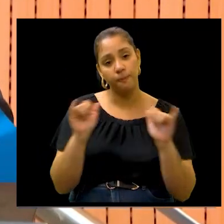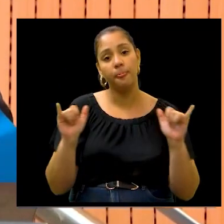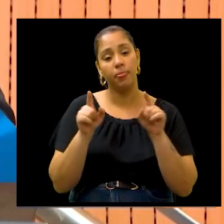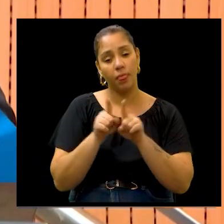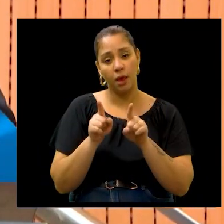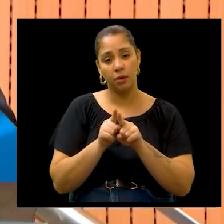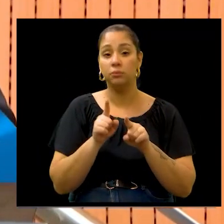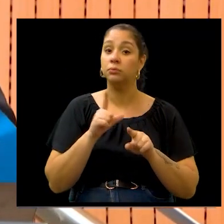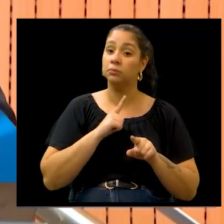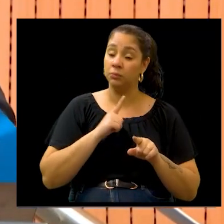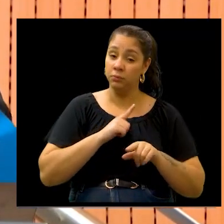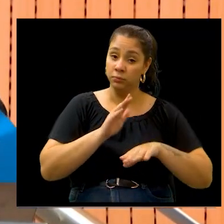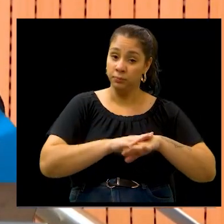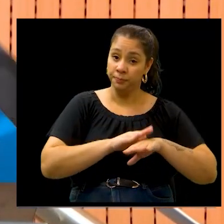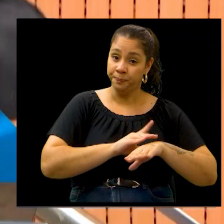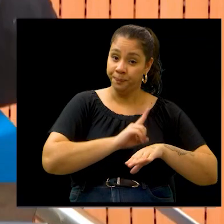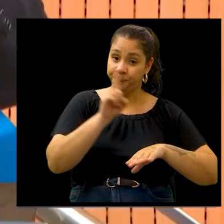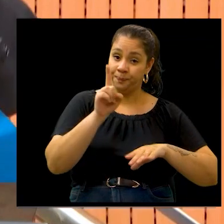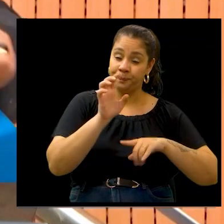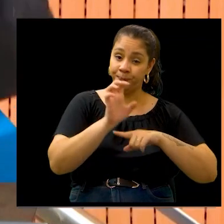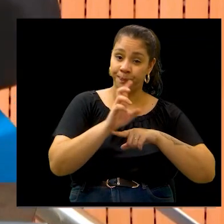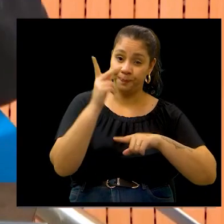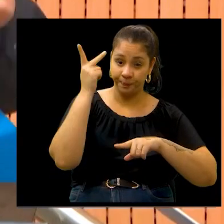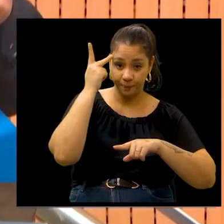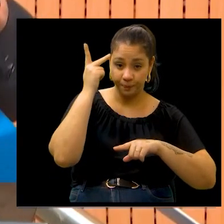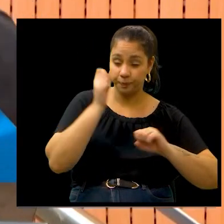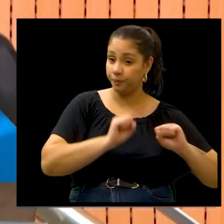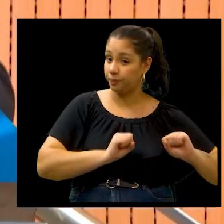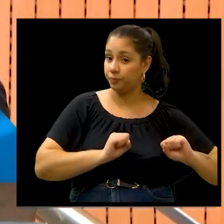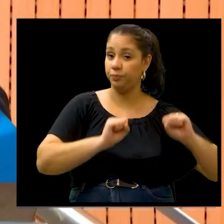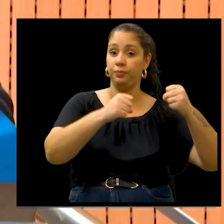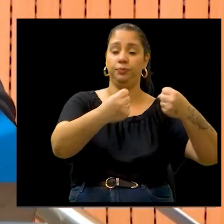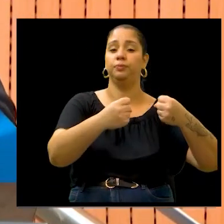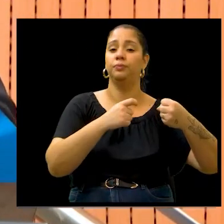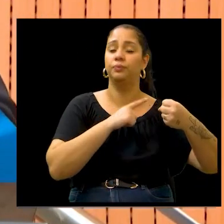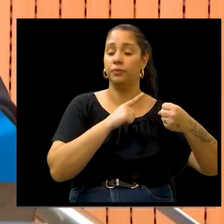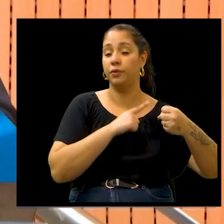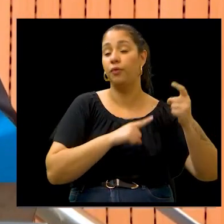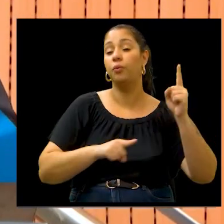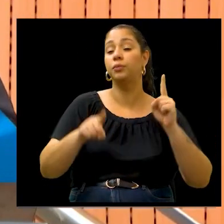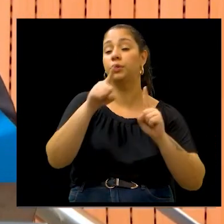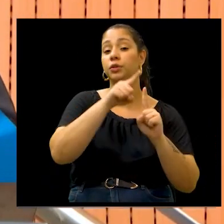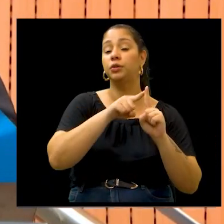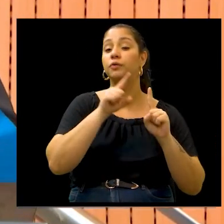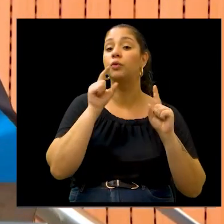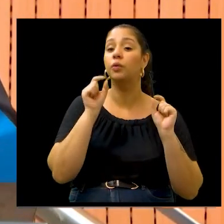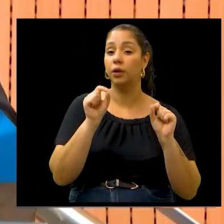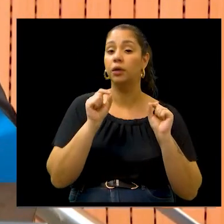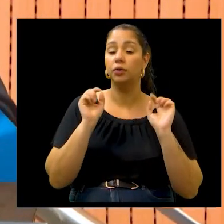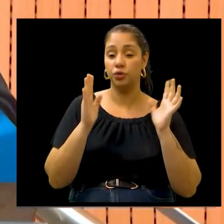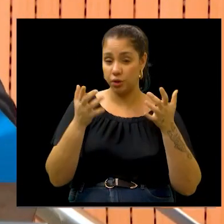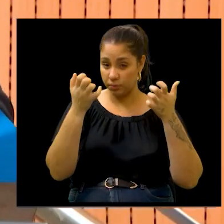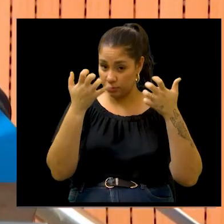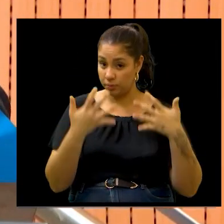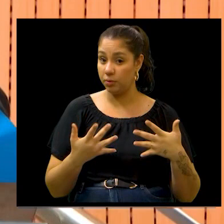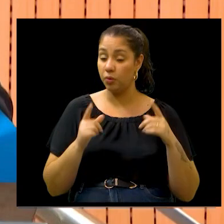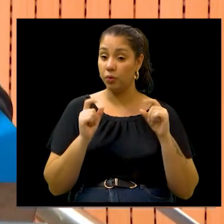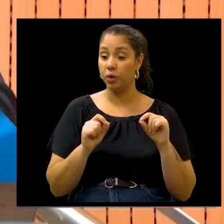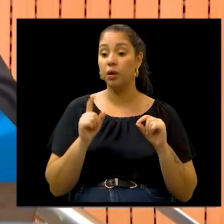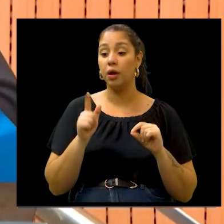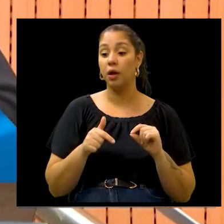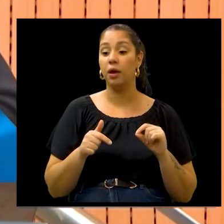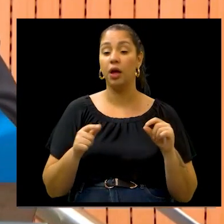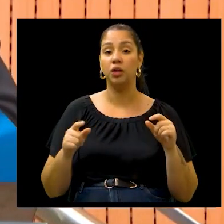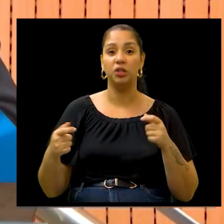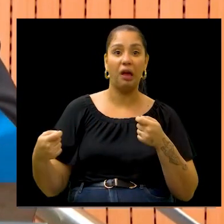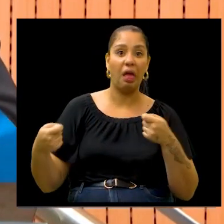que se diga também que a operação desencadeada no Estado de São Paulo, ela foi desencadeada com um objetivo claro,